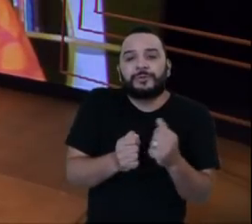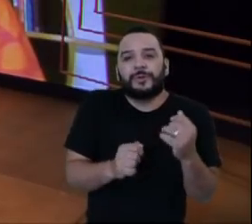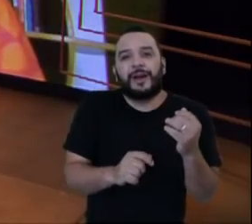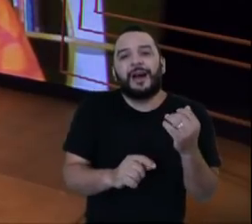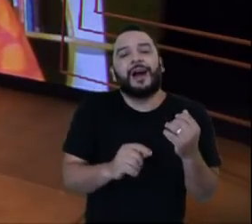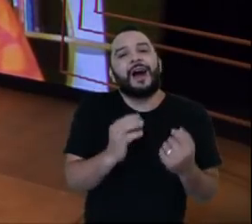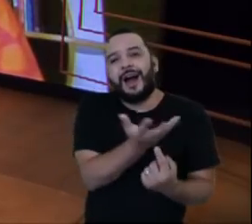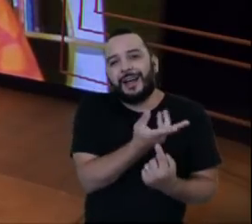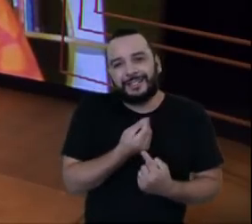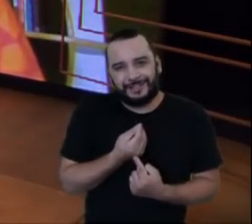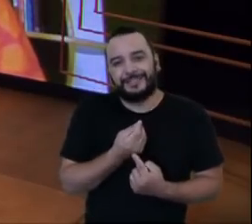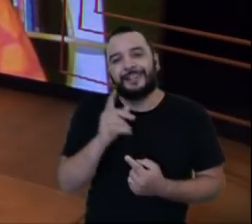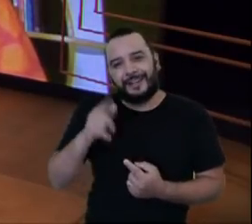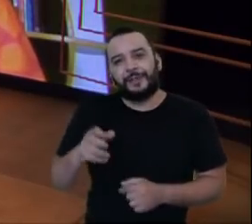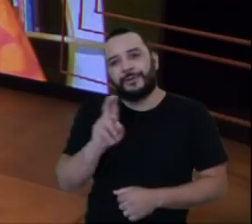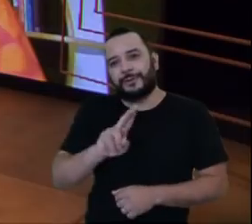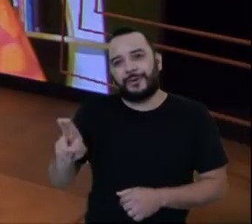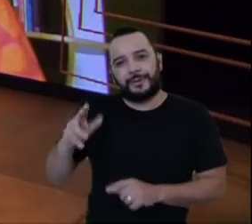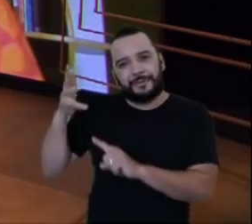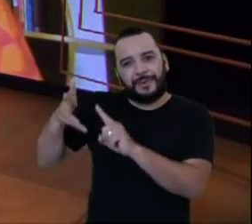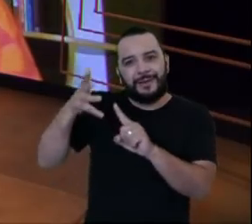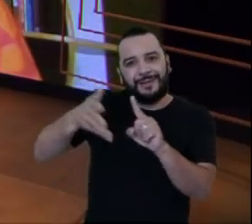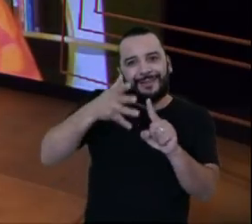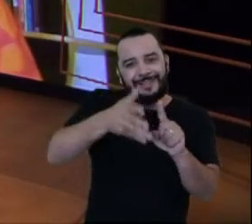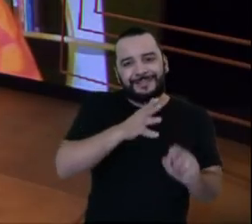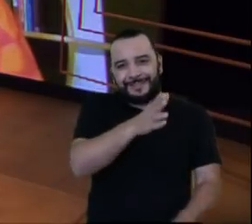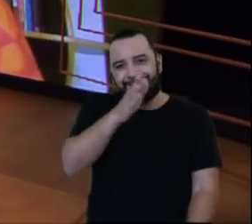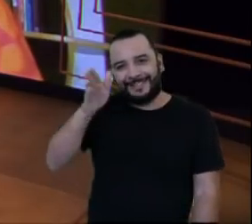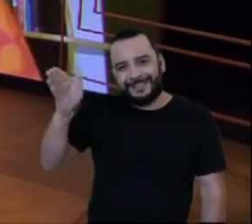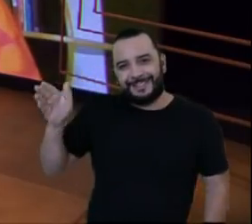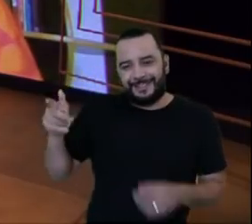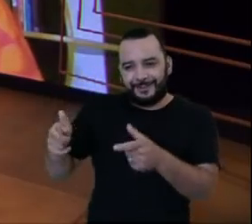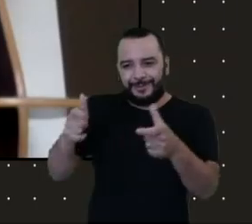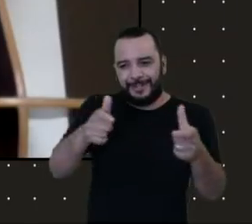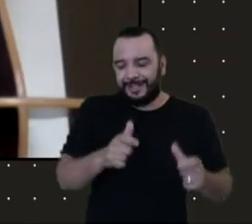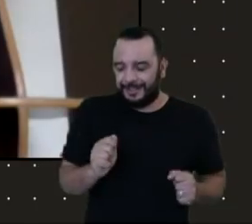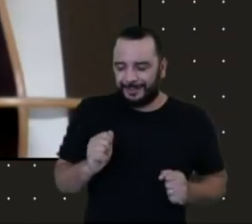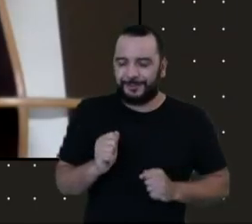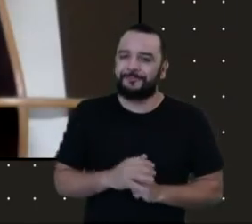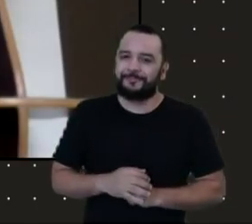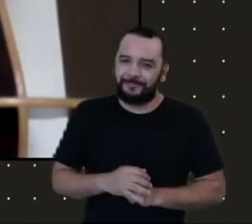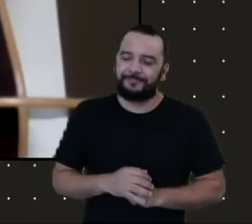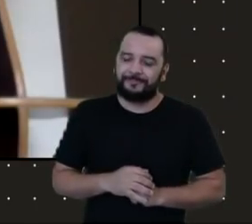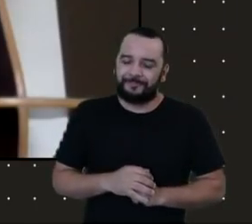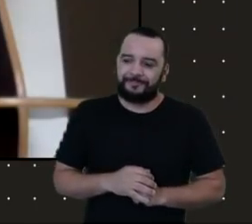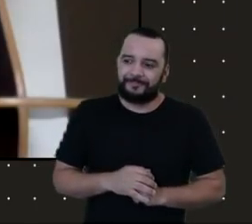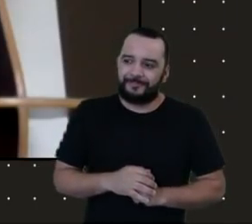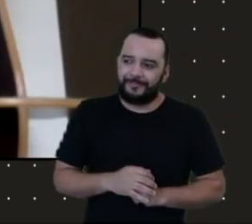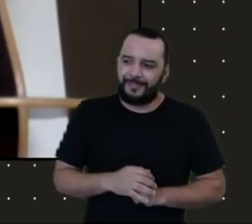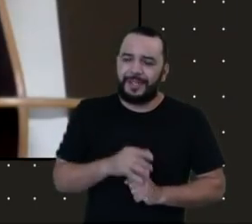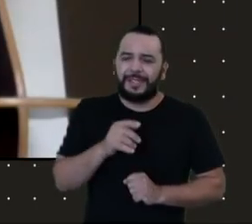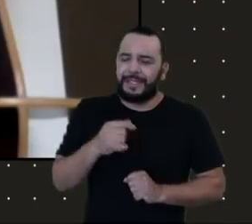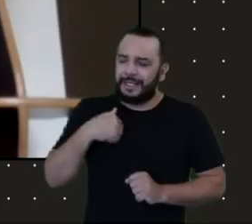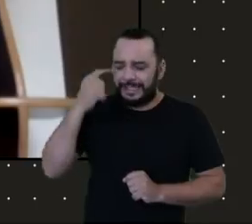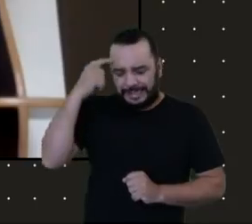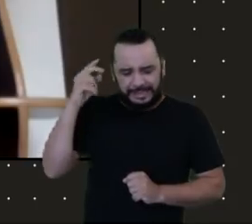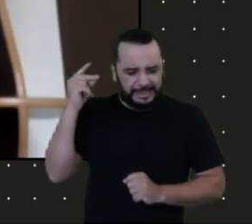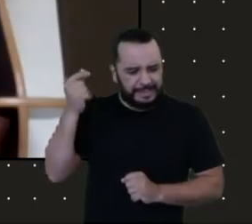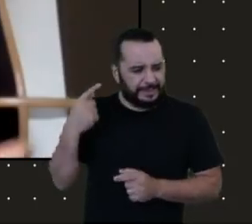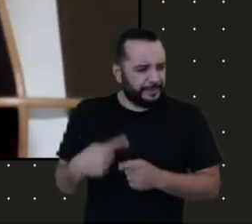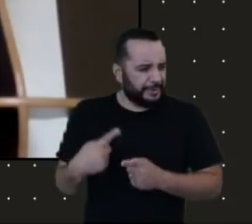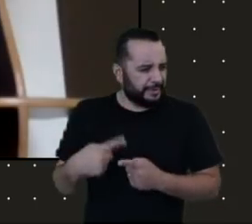baixo, mas fazer de verdade, com o que eu posso dar naquele momento, eu vou estar dando tudo o que eu posso naquele momento,